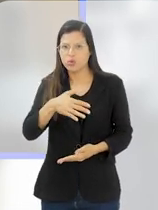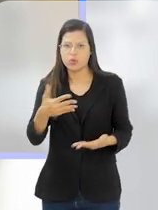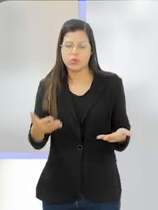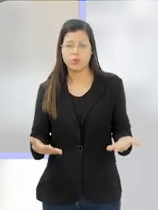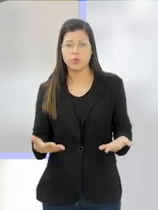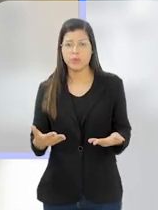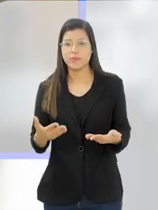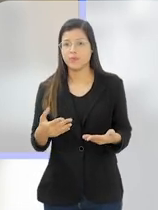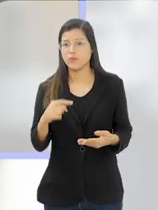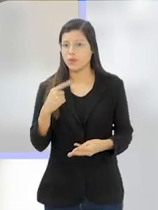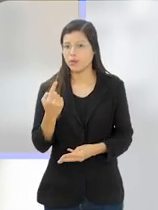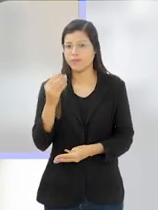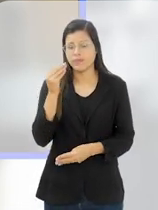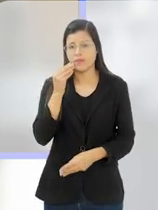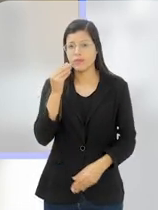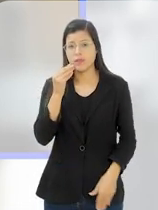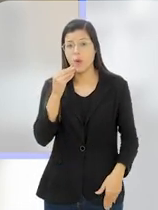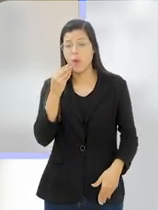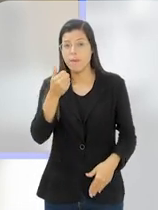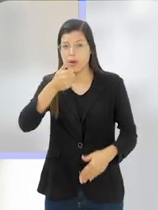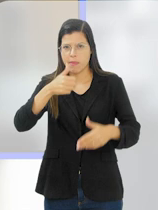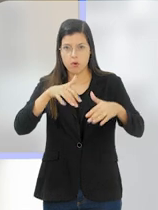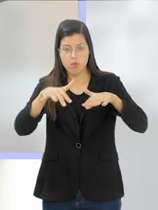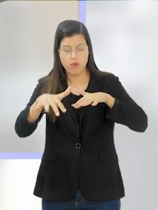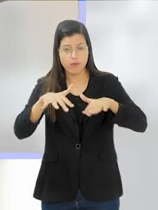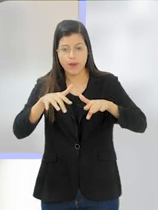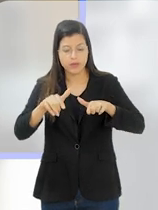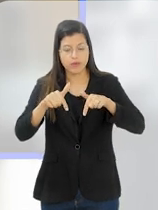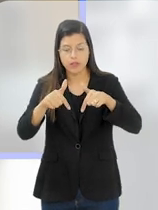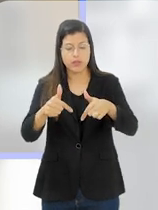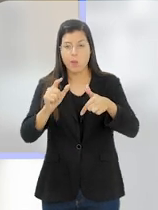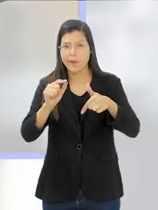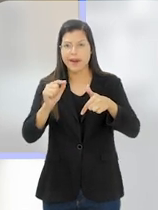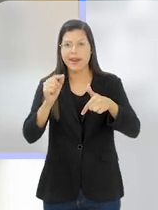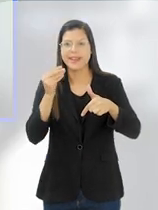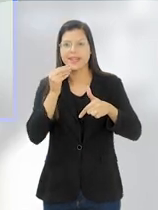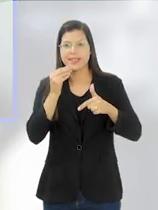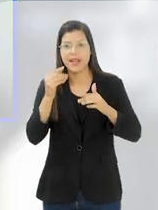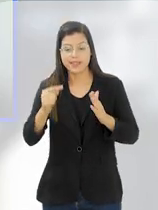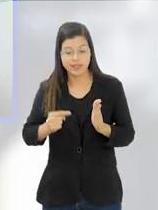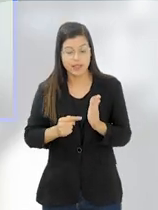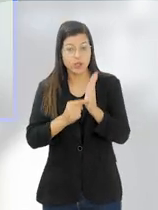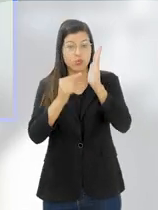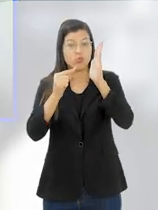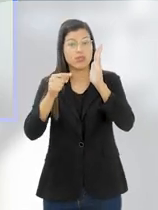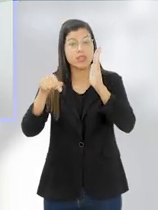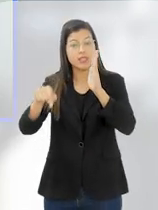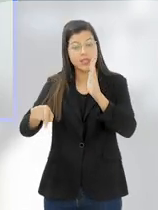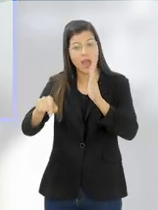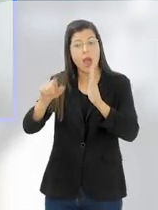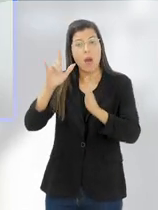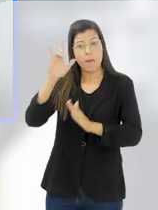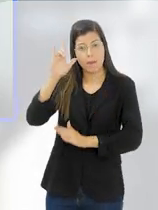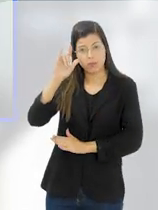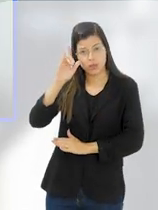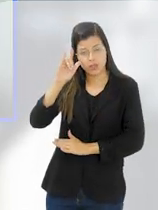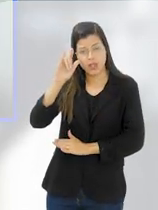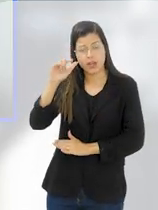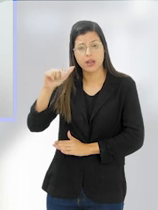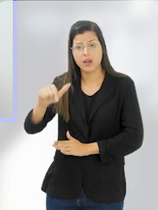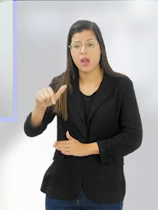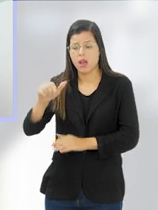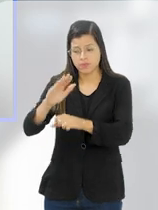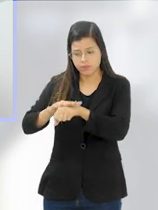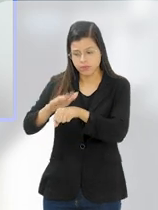né? Então, a gente tentou, o primeiro movimento feito por nós foi de tentar denunciar esses perfis para a própria plataforma Instagram, para